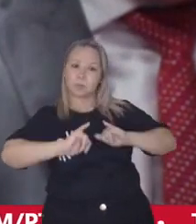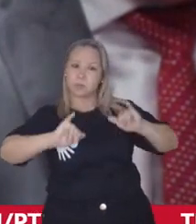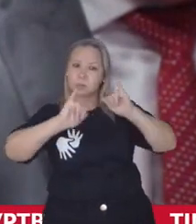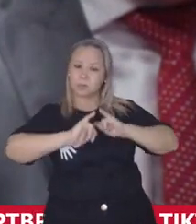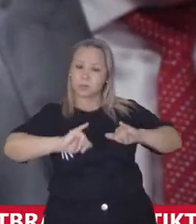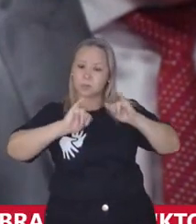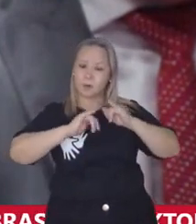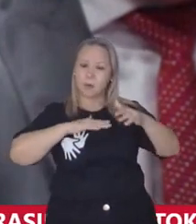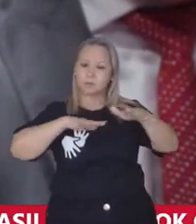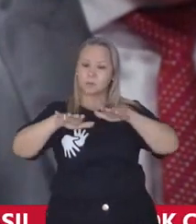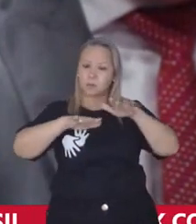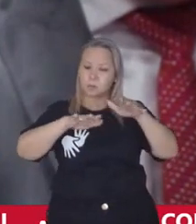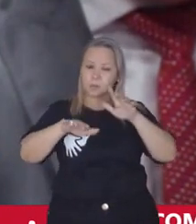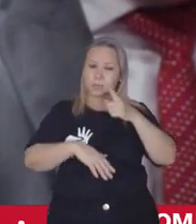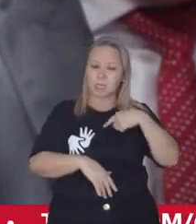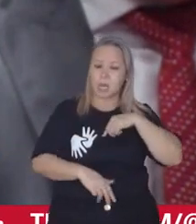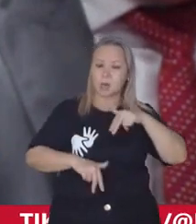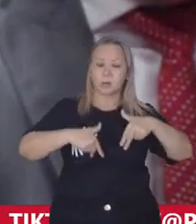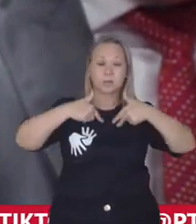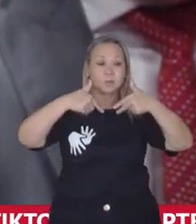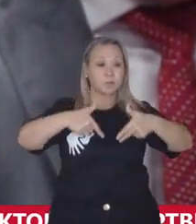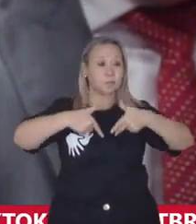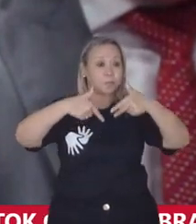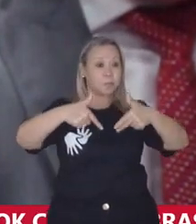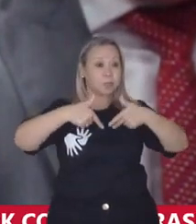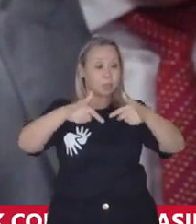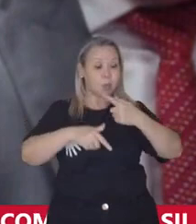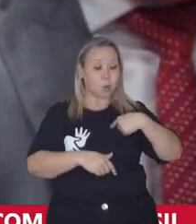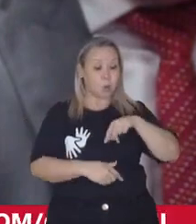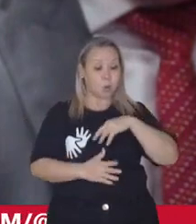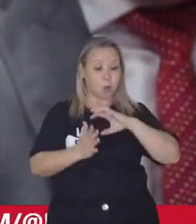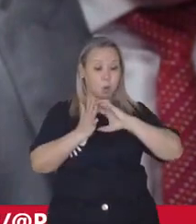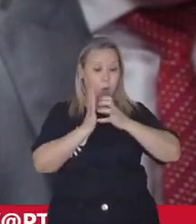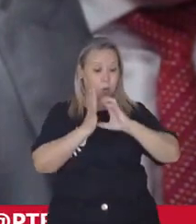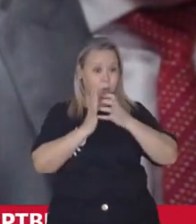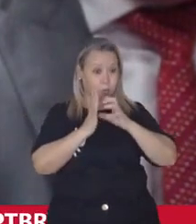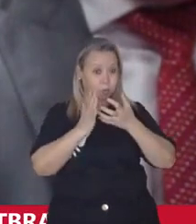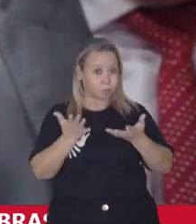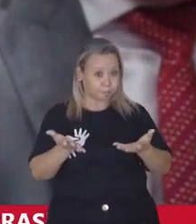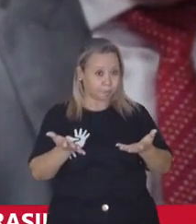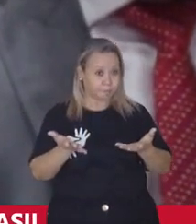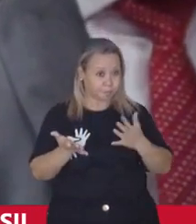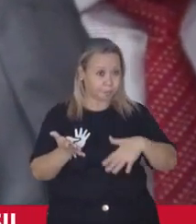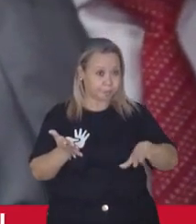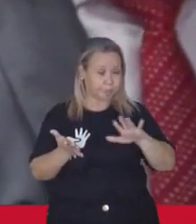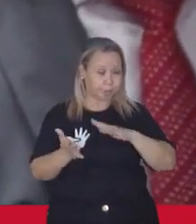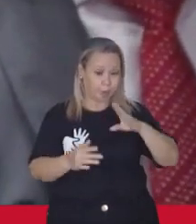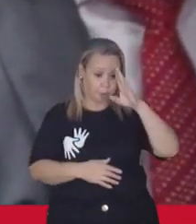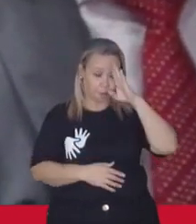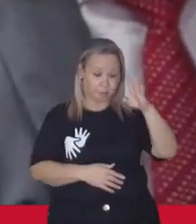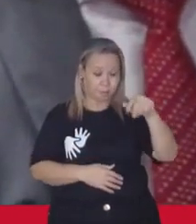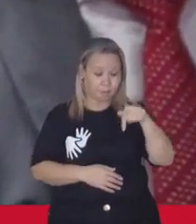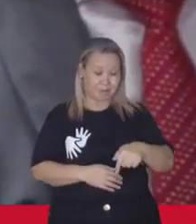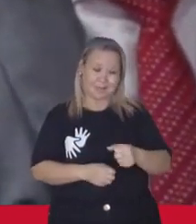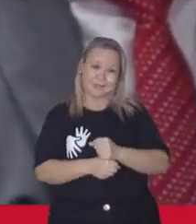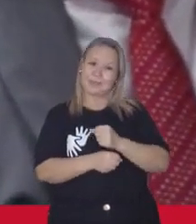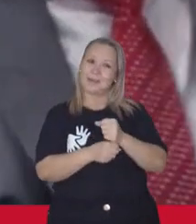e mobilizar a nossa militância, o nosso partido e a estrutura, principalmente neste ano.